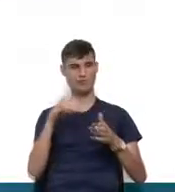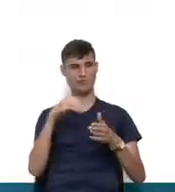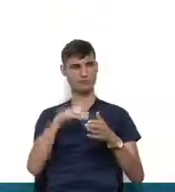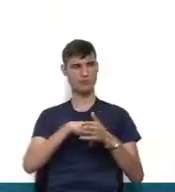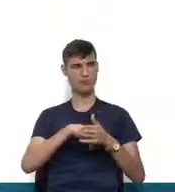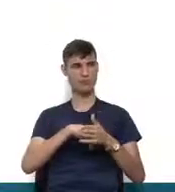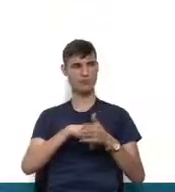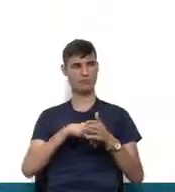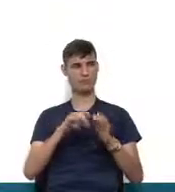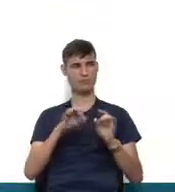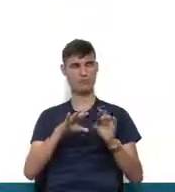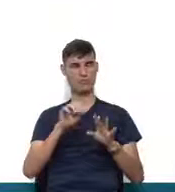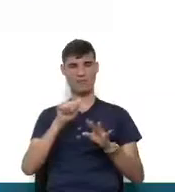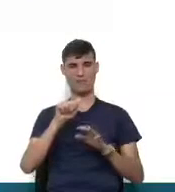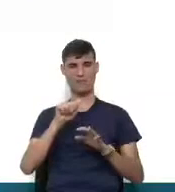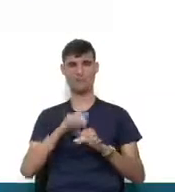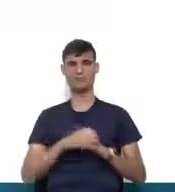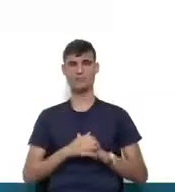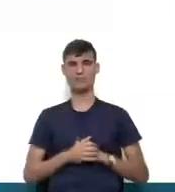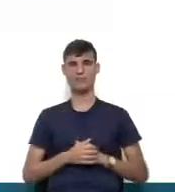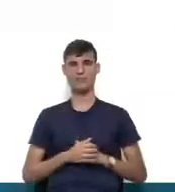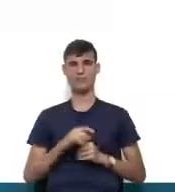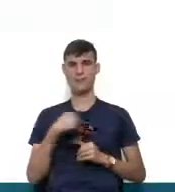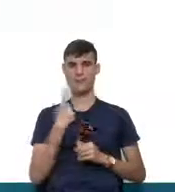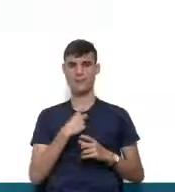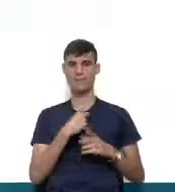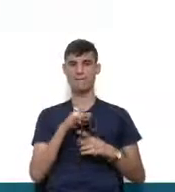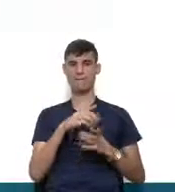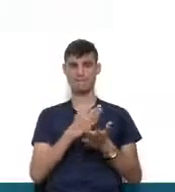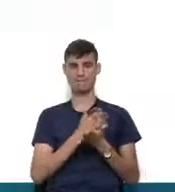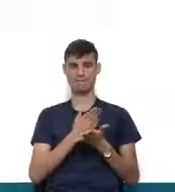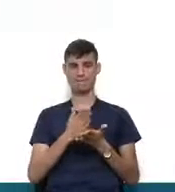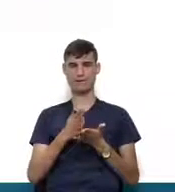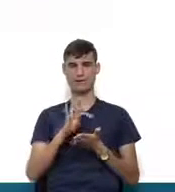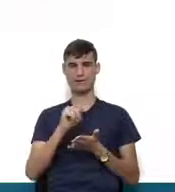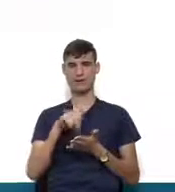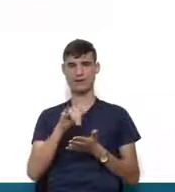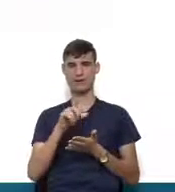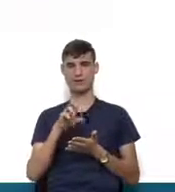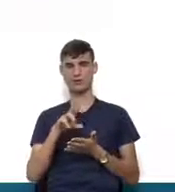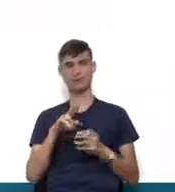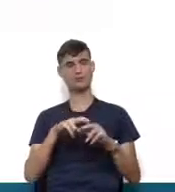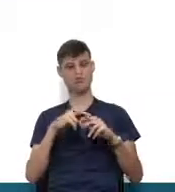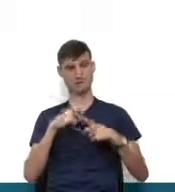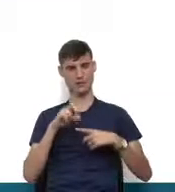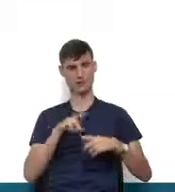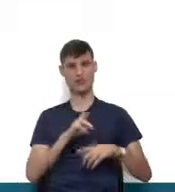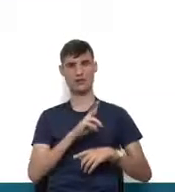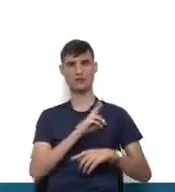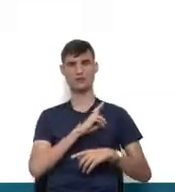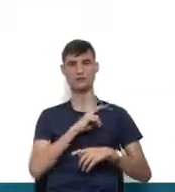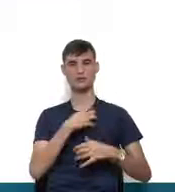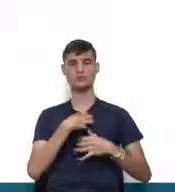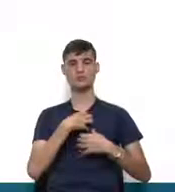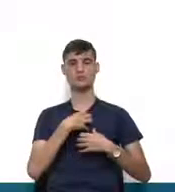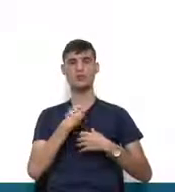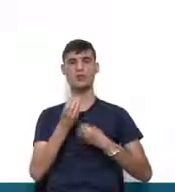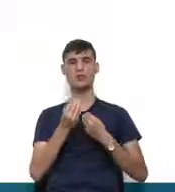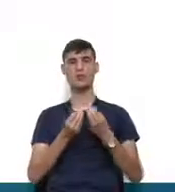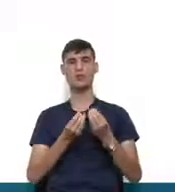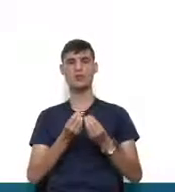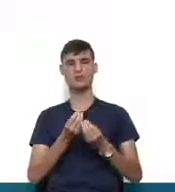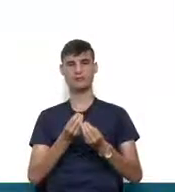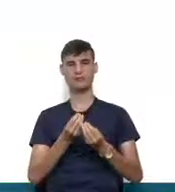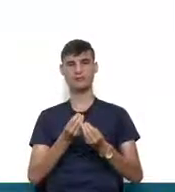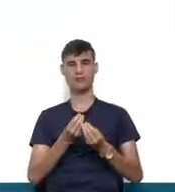neste ponto A. Então, aqui nós temos as séries de Taylor e elas podem ser representadas da seguinte